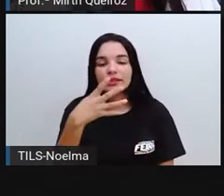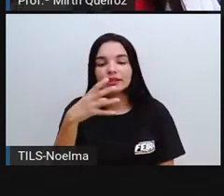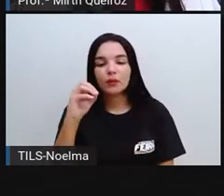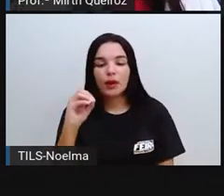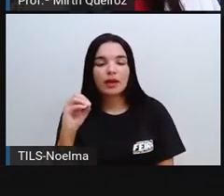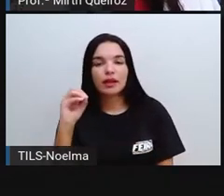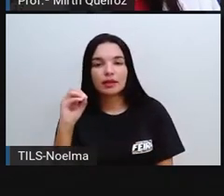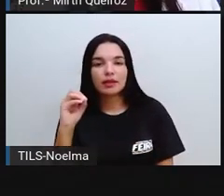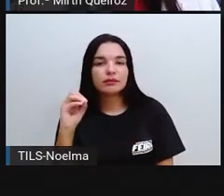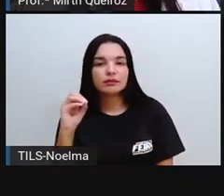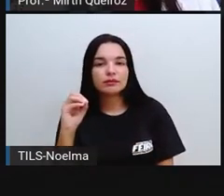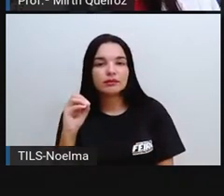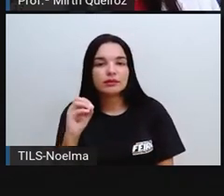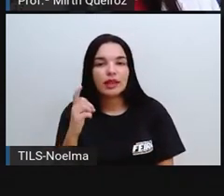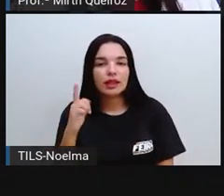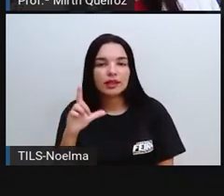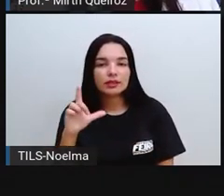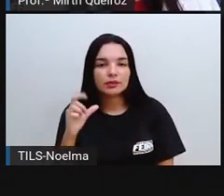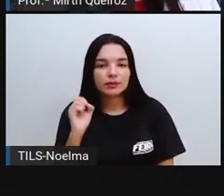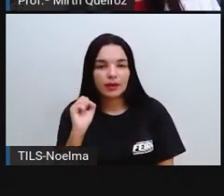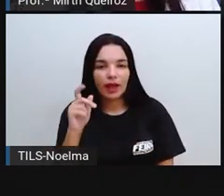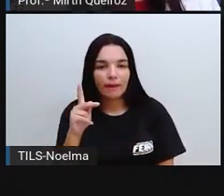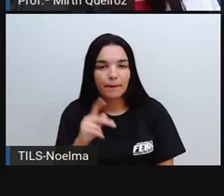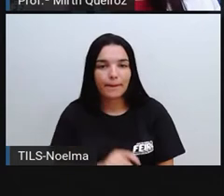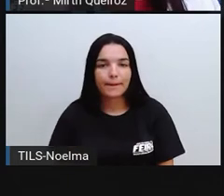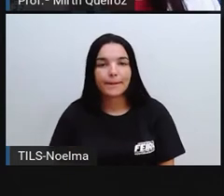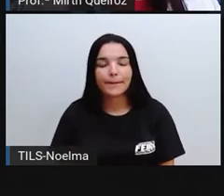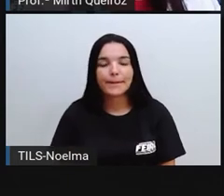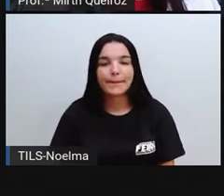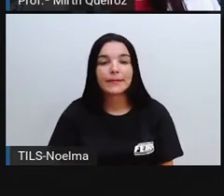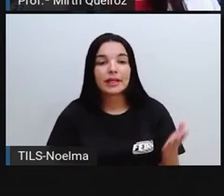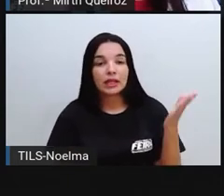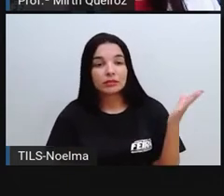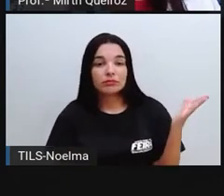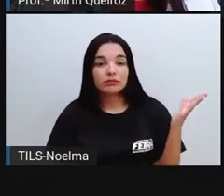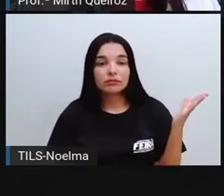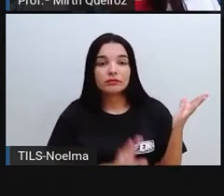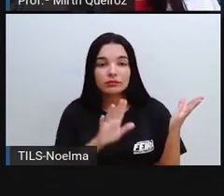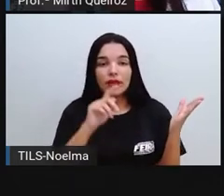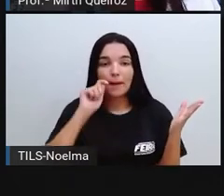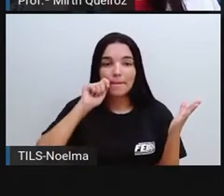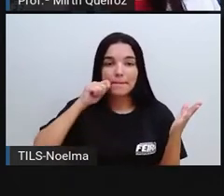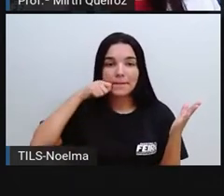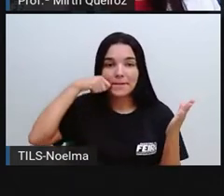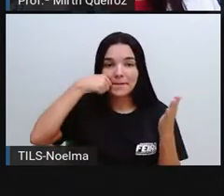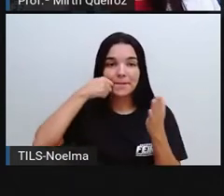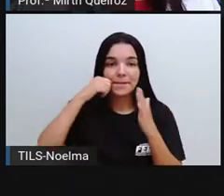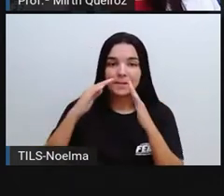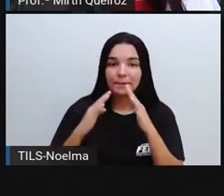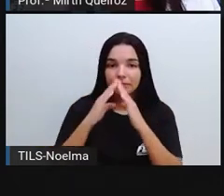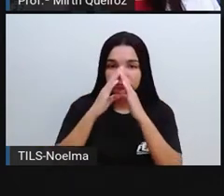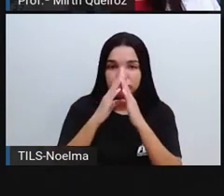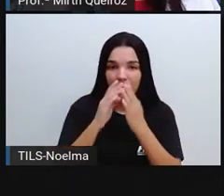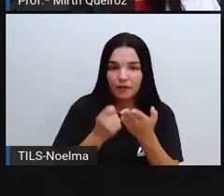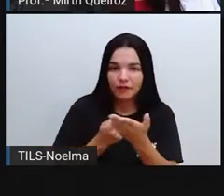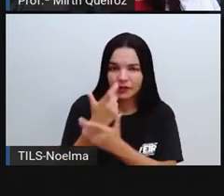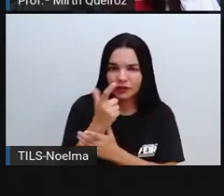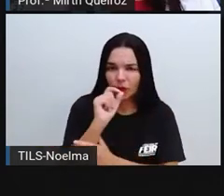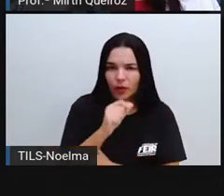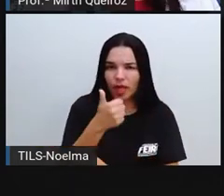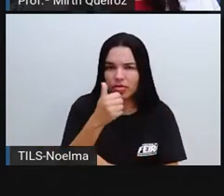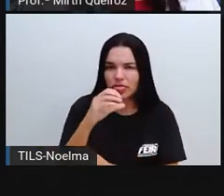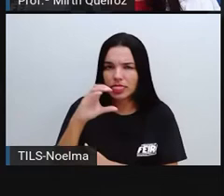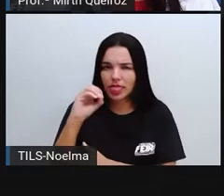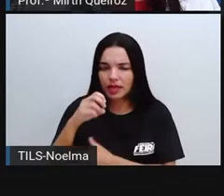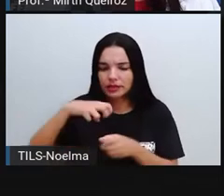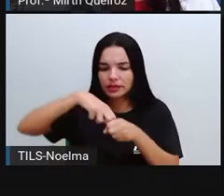540 litros certo e na padaria foram vendidas dez garrafas de refrigerante de